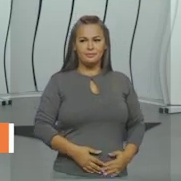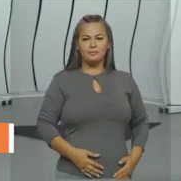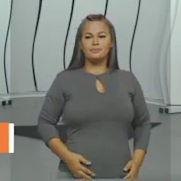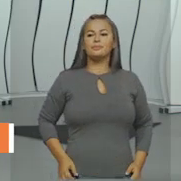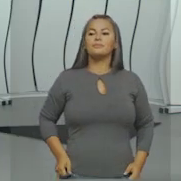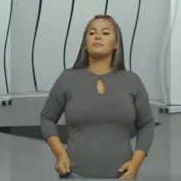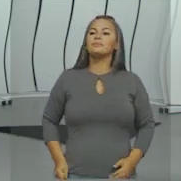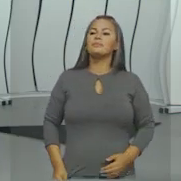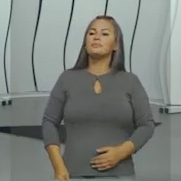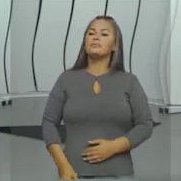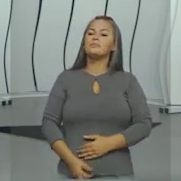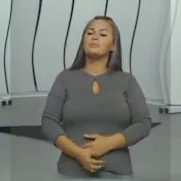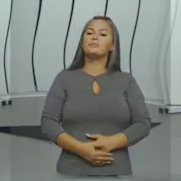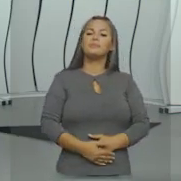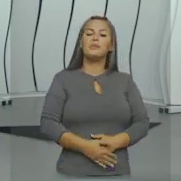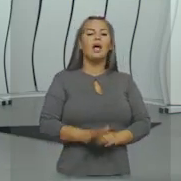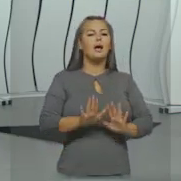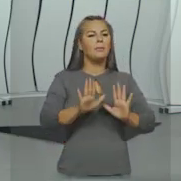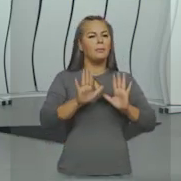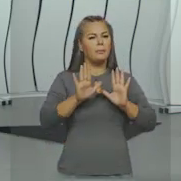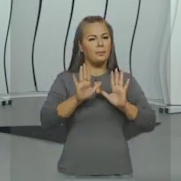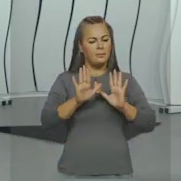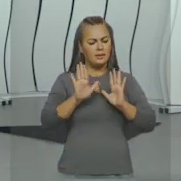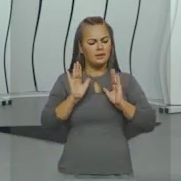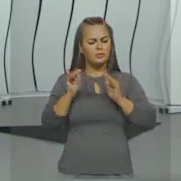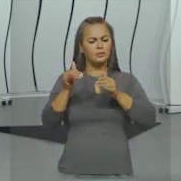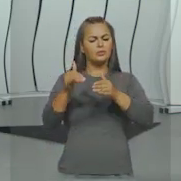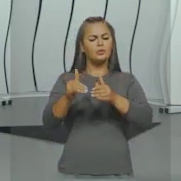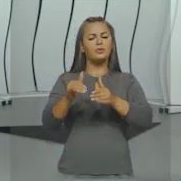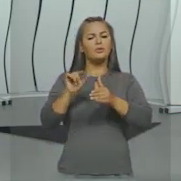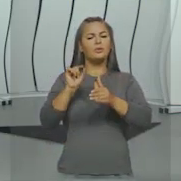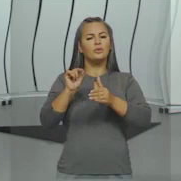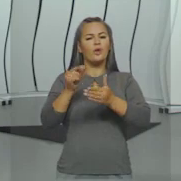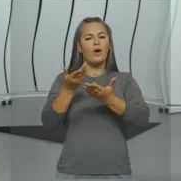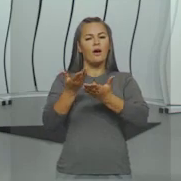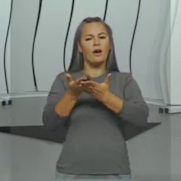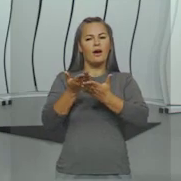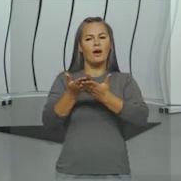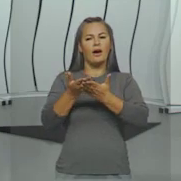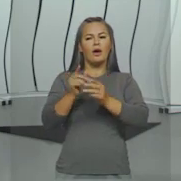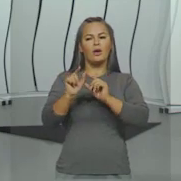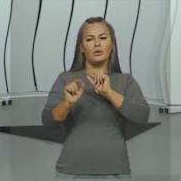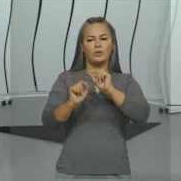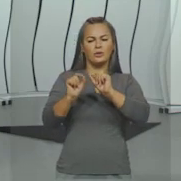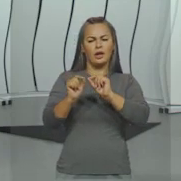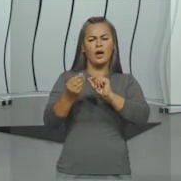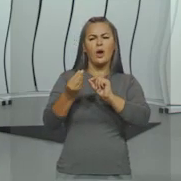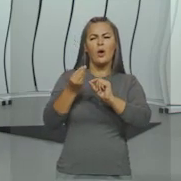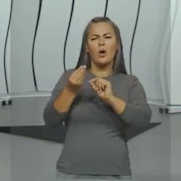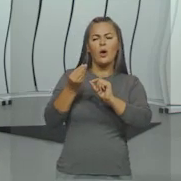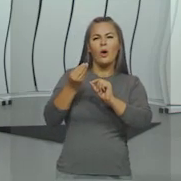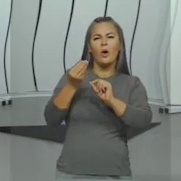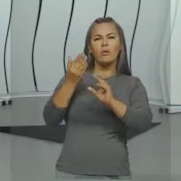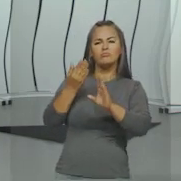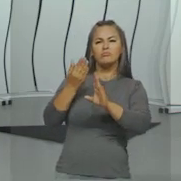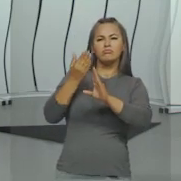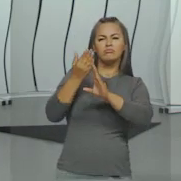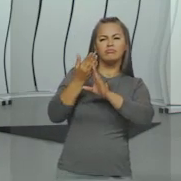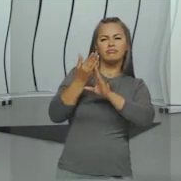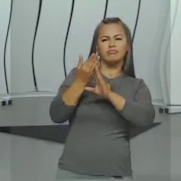E vamos ao foco da aula de hoje, falando de tempo, mas especialmente de como nós medimos o tempo, de como